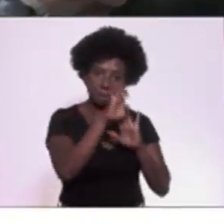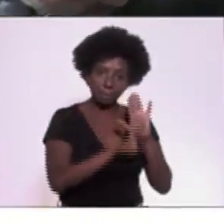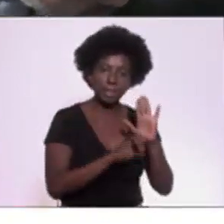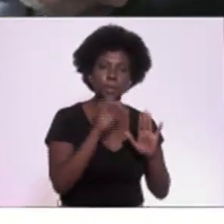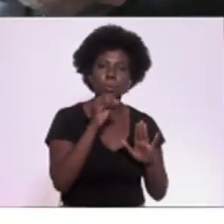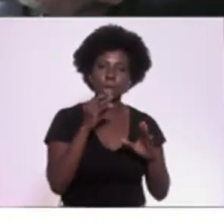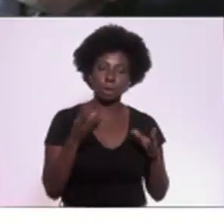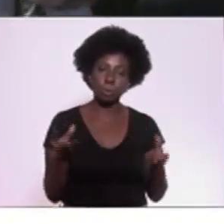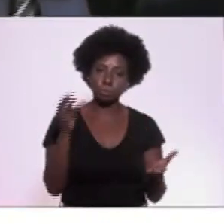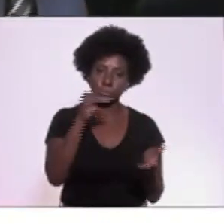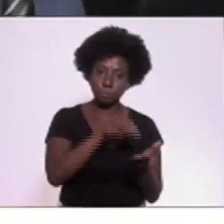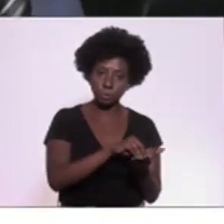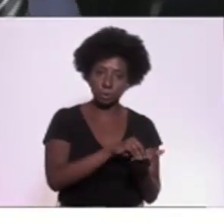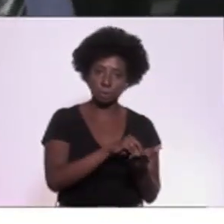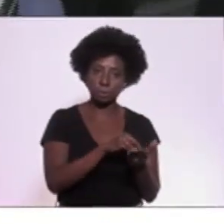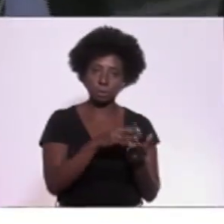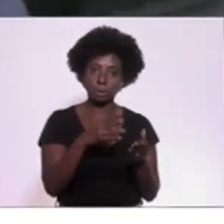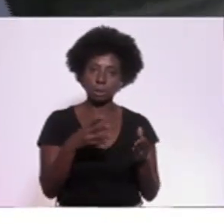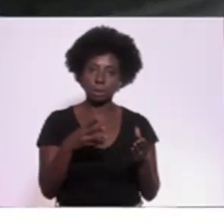inclusão,